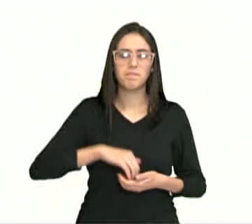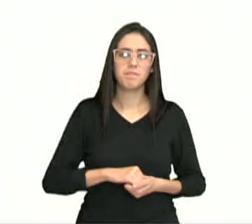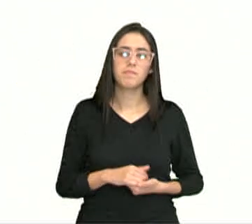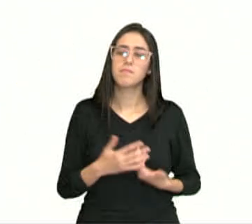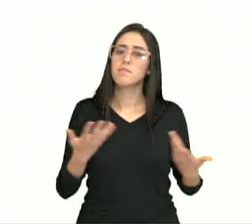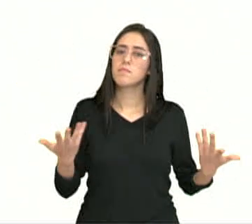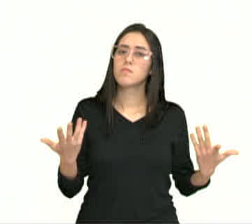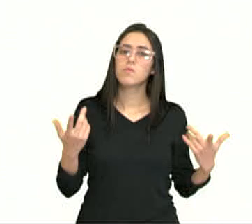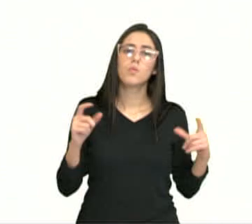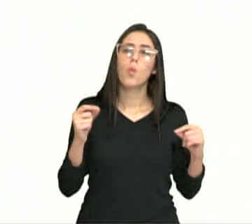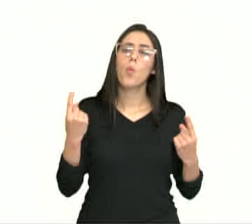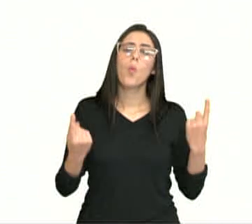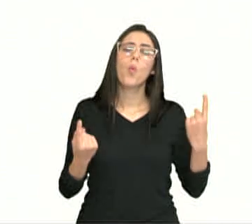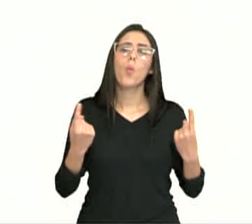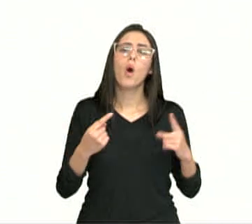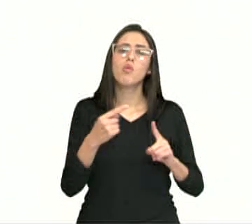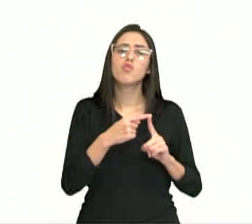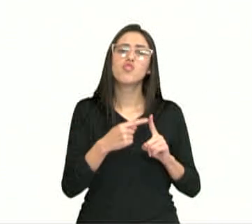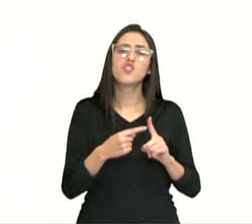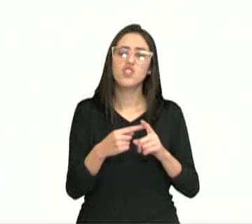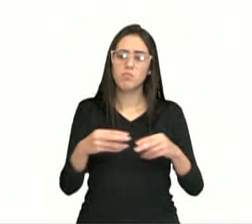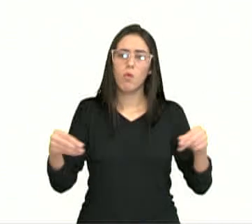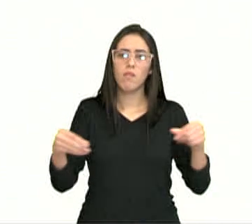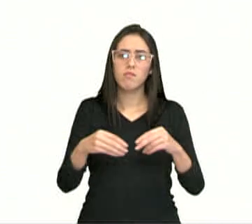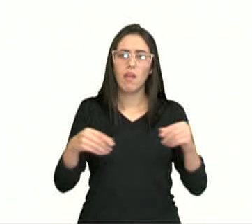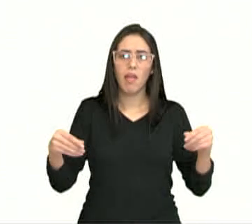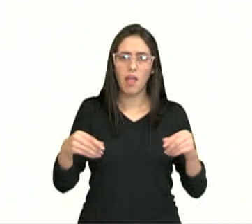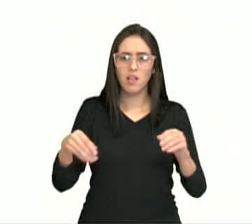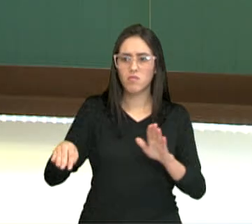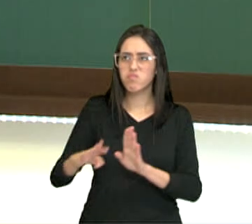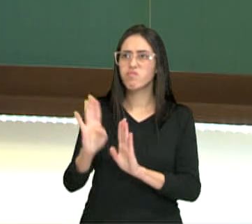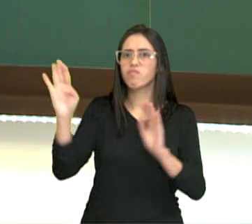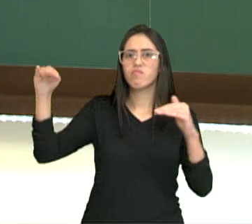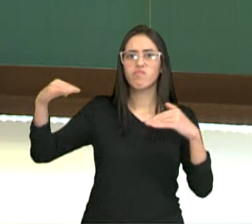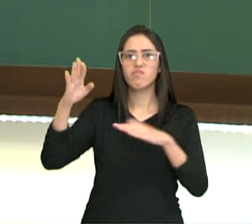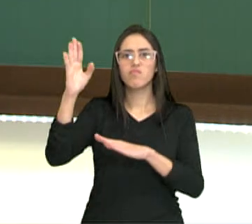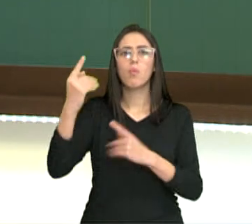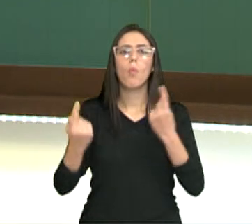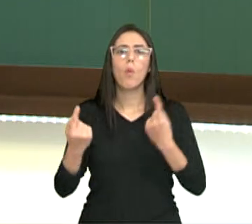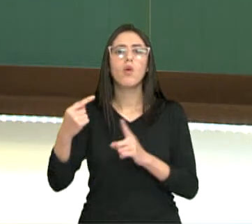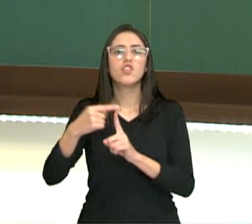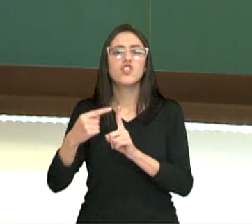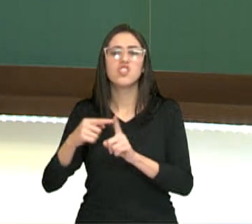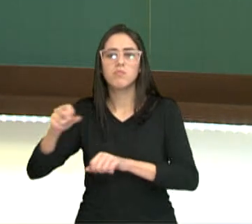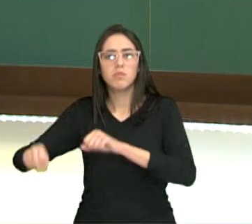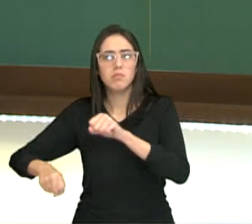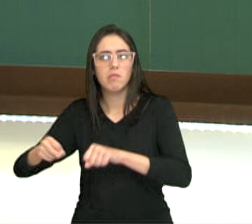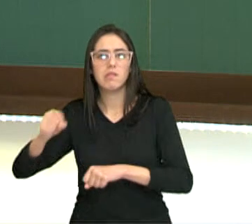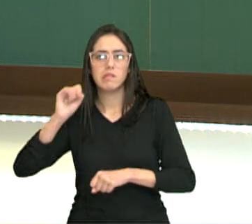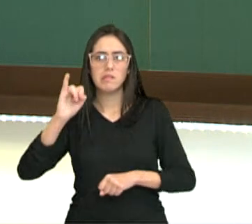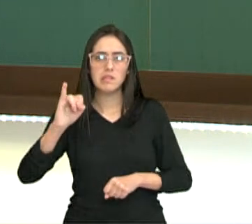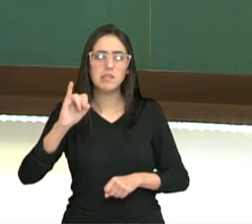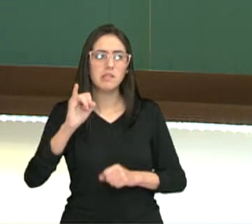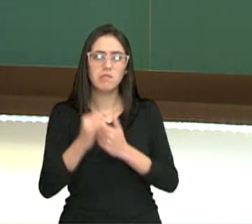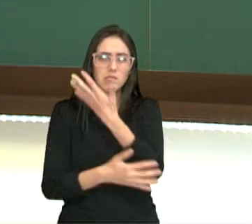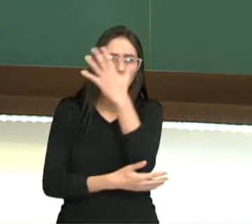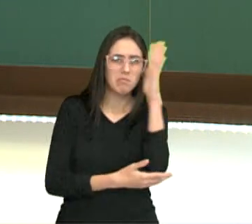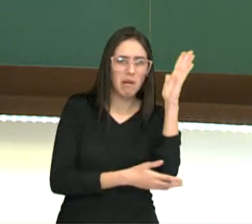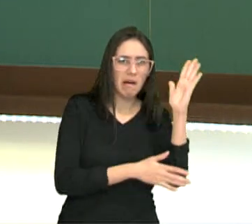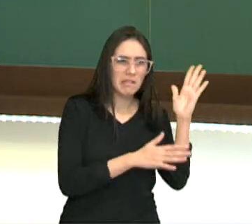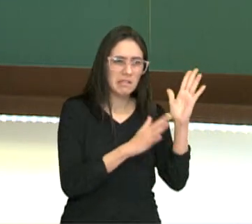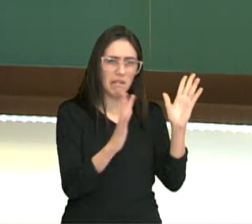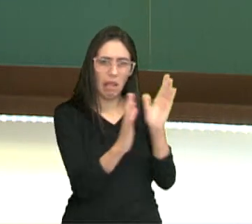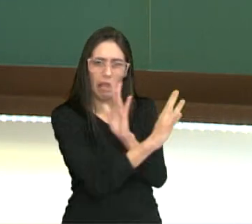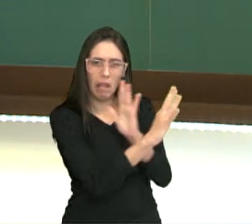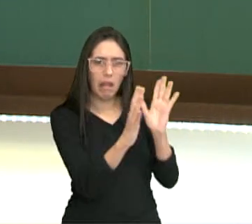qual que é o tipo de terreno? É um terreno acidentado? Eu preciso de uma bicicleta de tal tipo. Ah, é uma trilha, uma mata mais fechada?